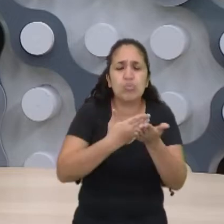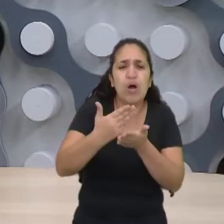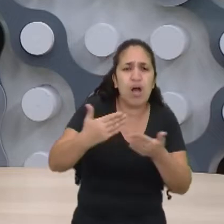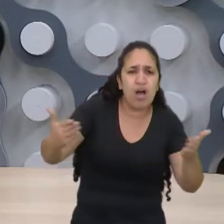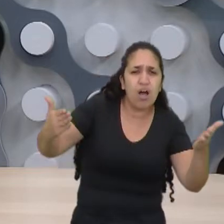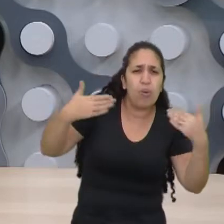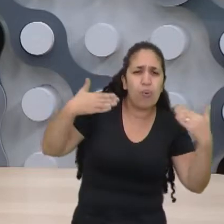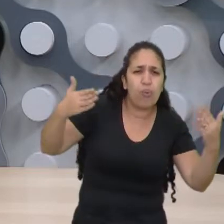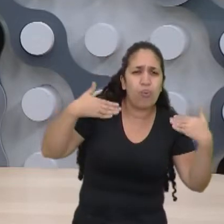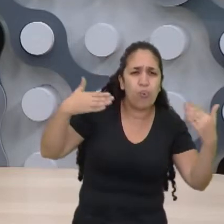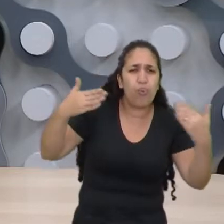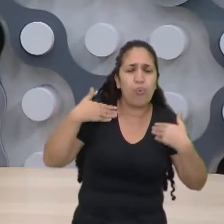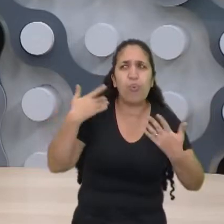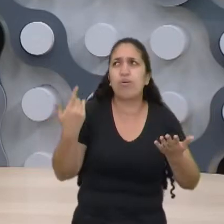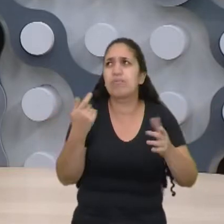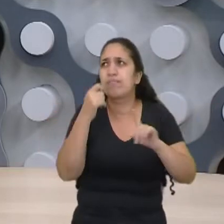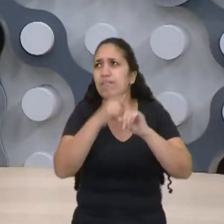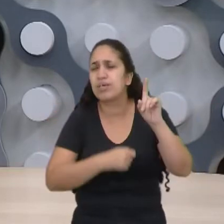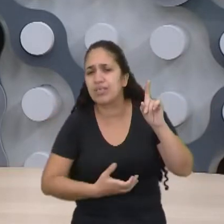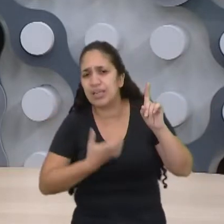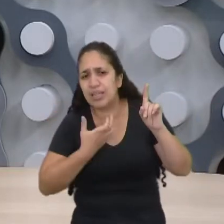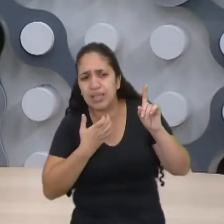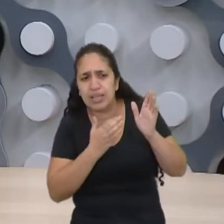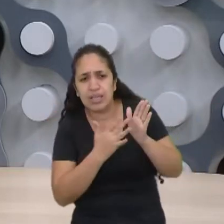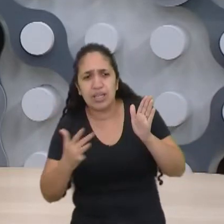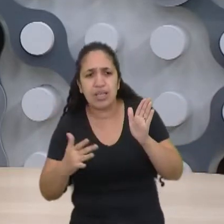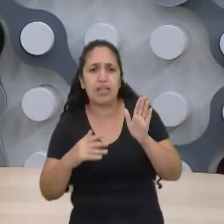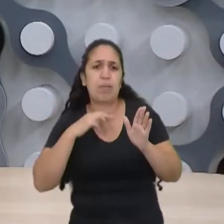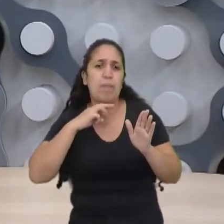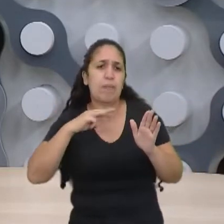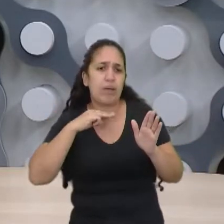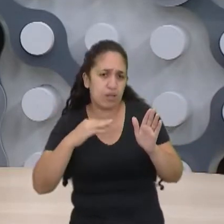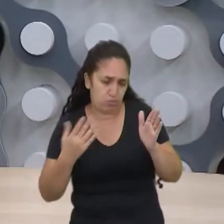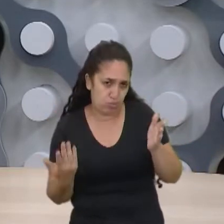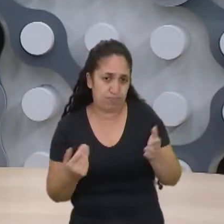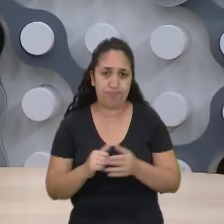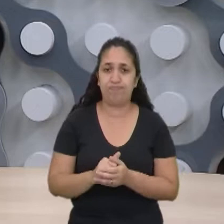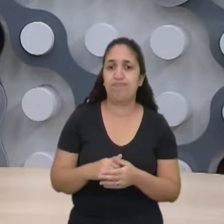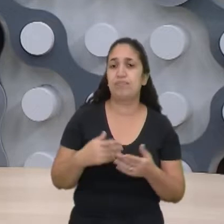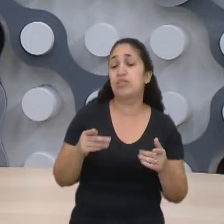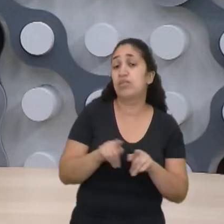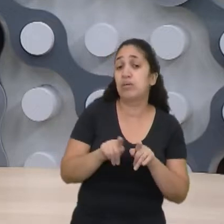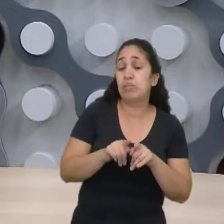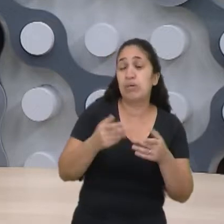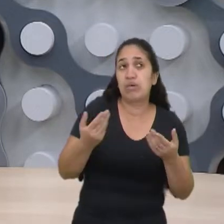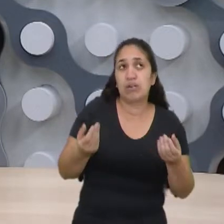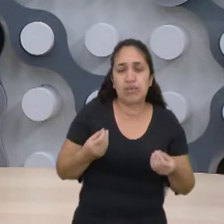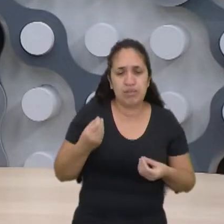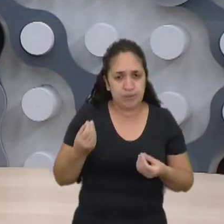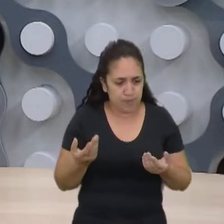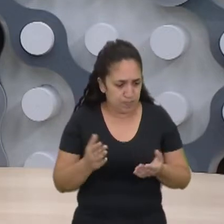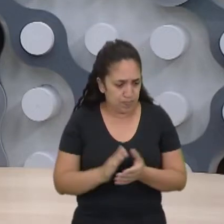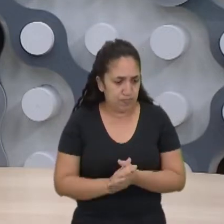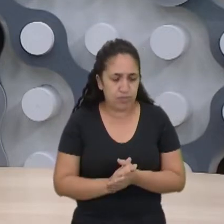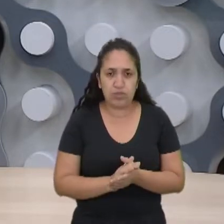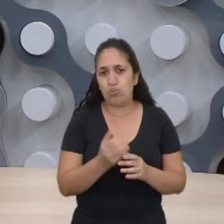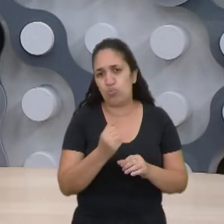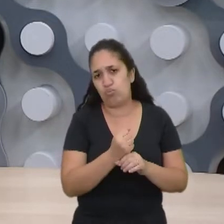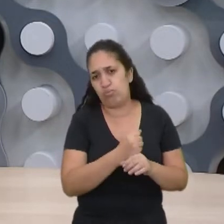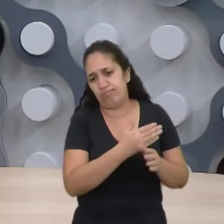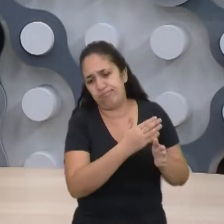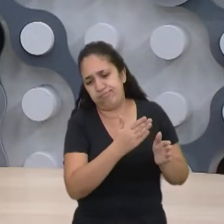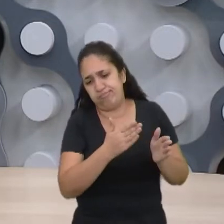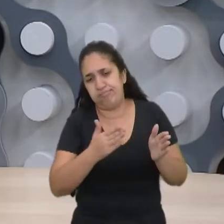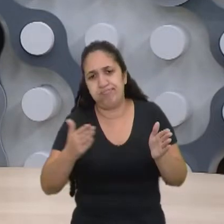aí em dezembro até mais ou menos fevereiro e março, como também em meados, né, do ano, né, que